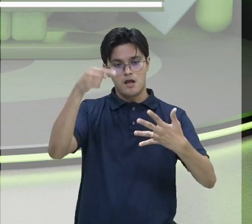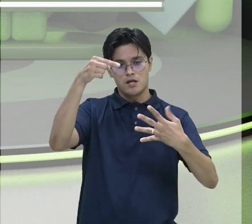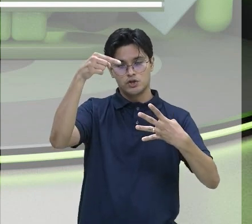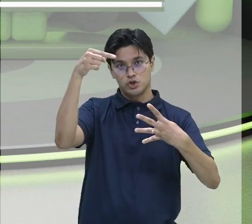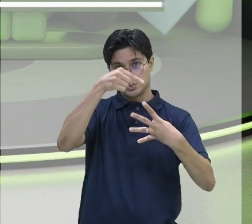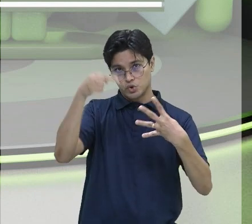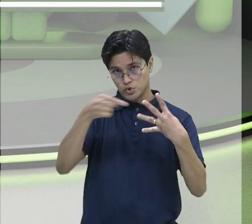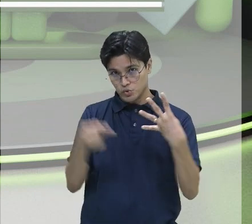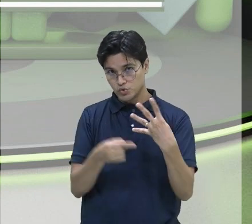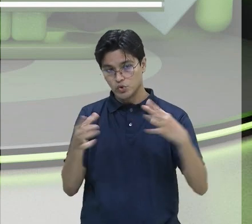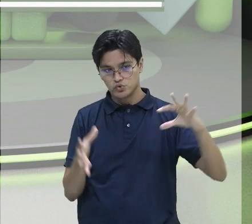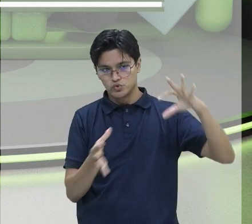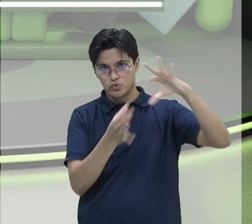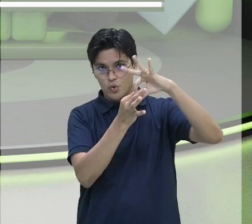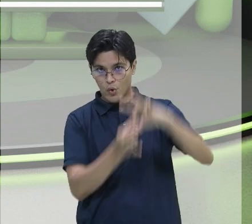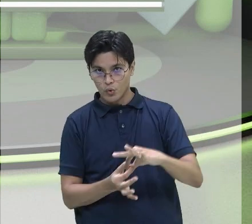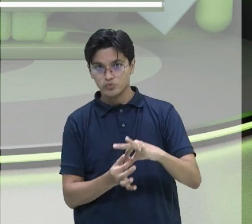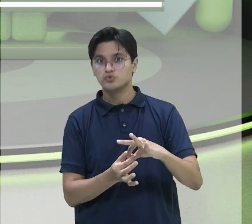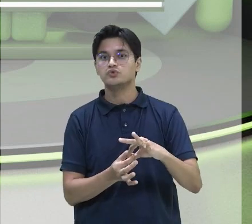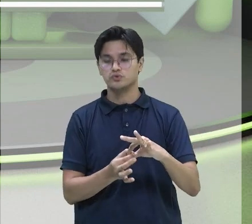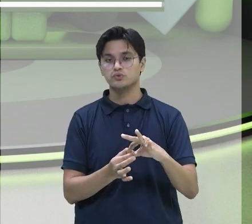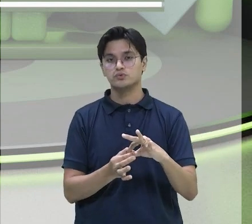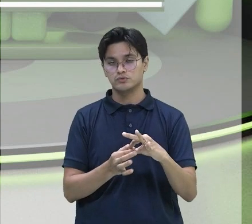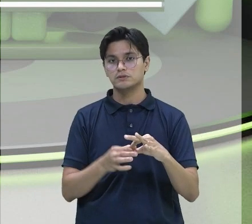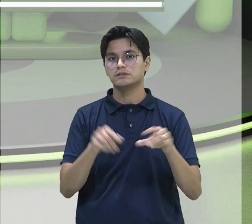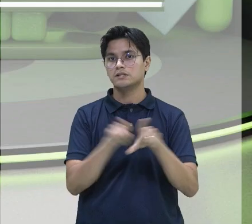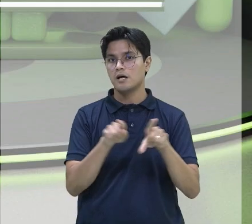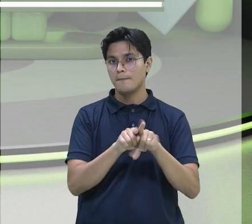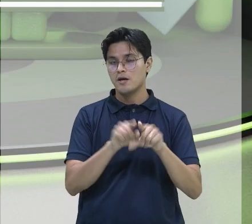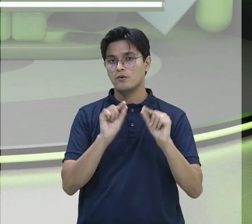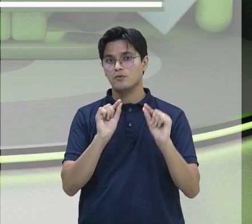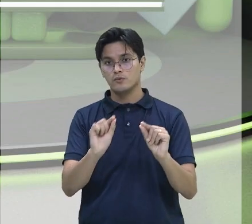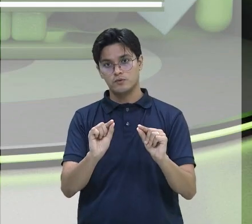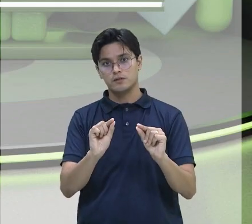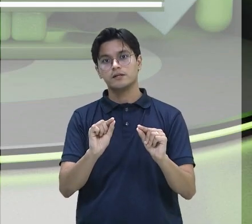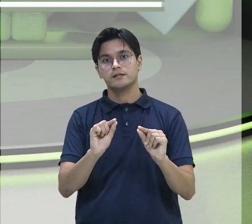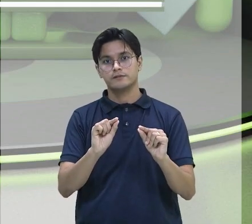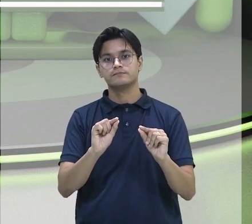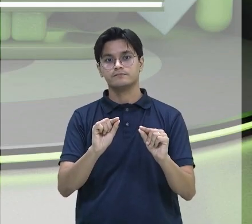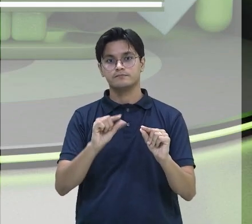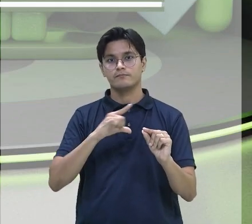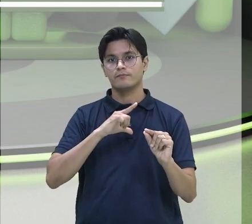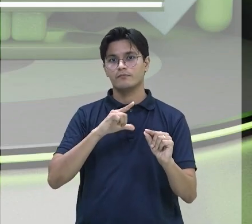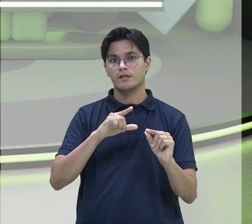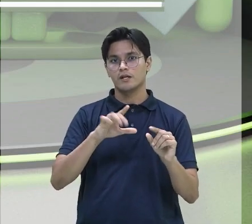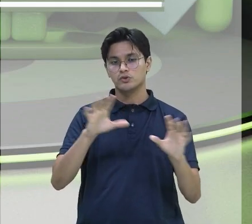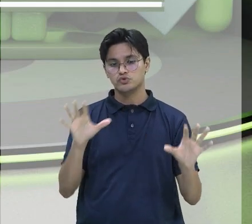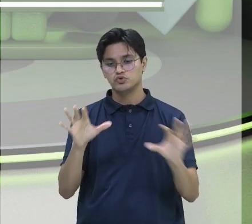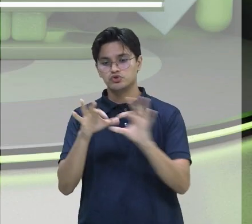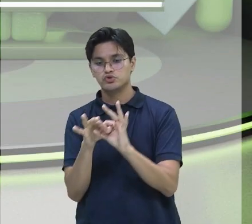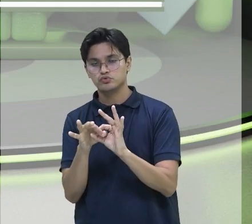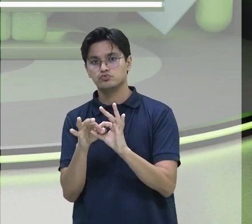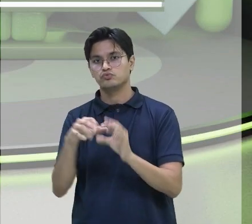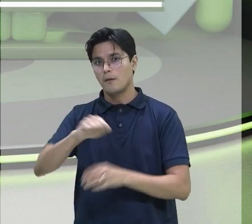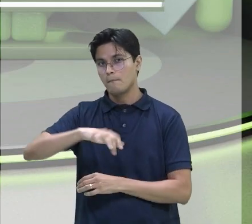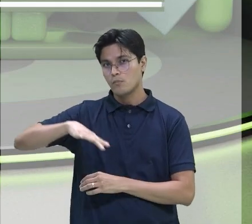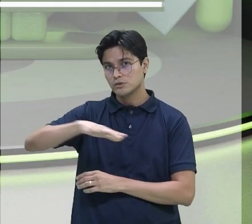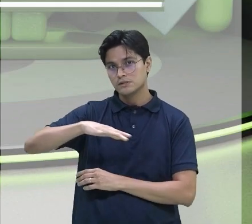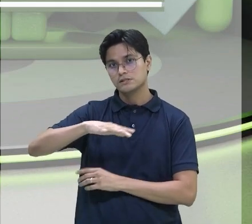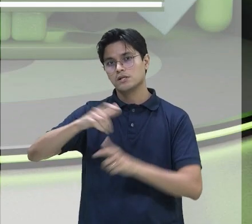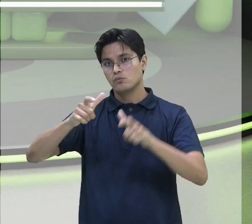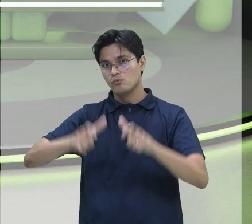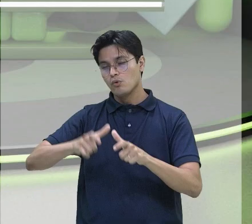né, vão ali funcionar também em conjunto com a posição geográfica, o